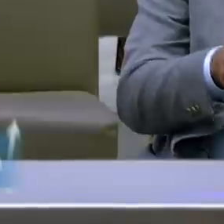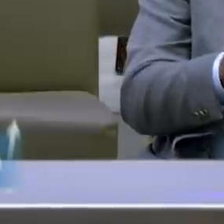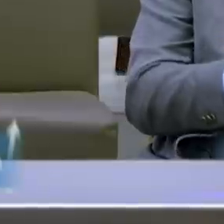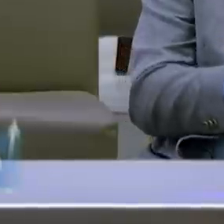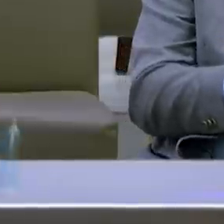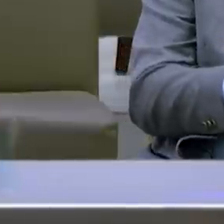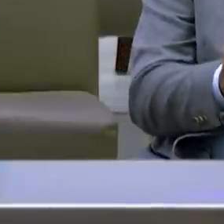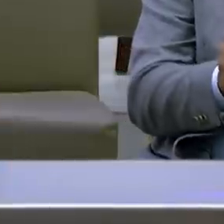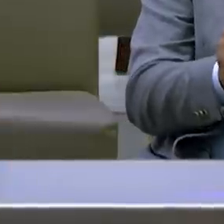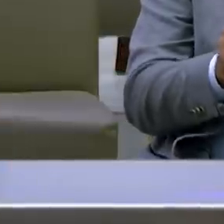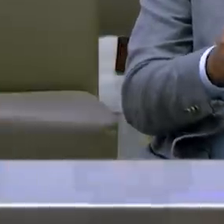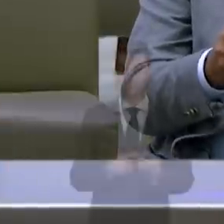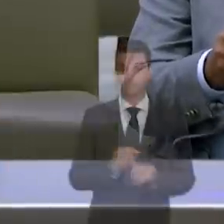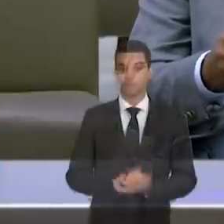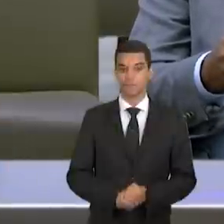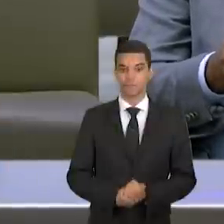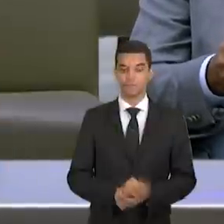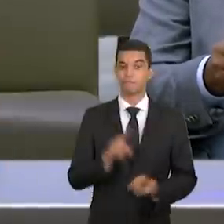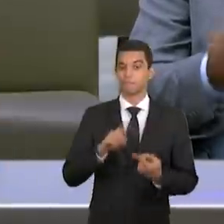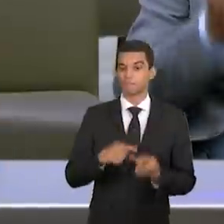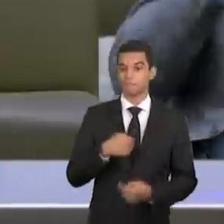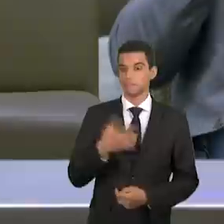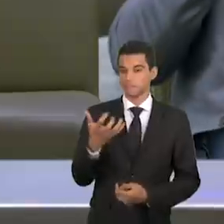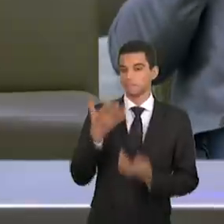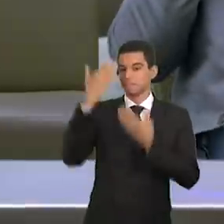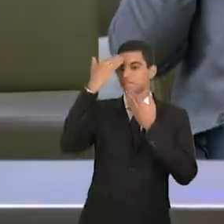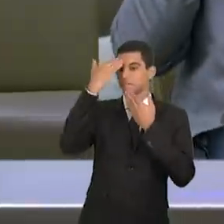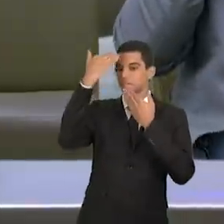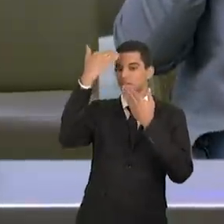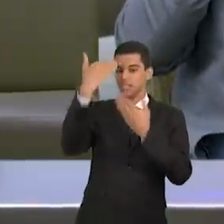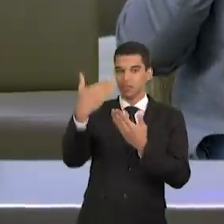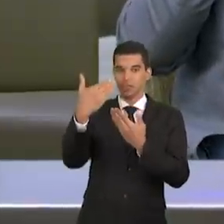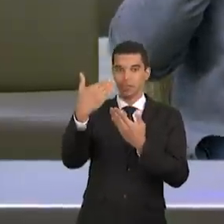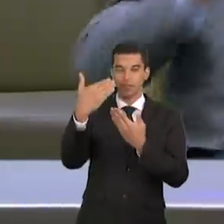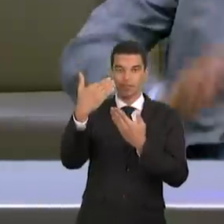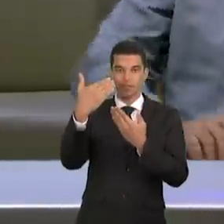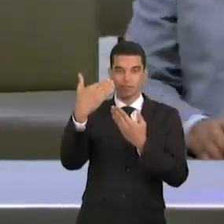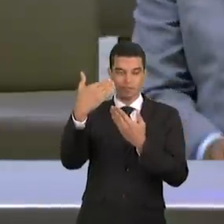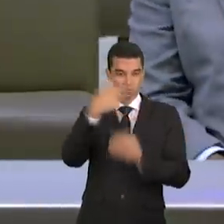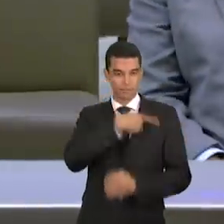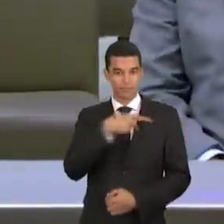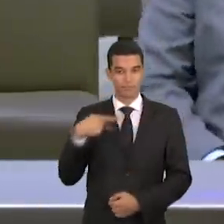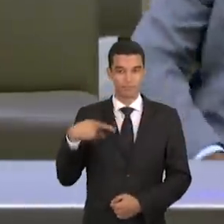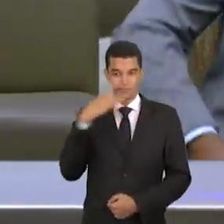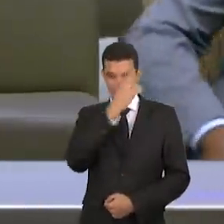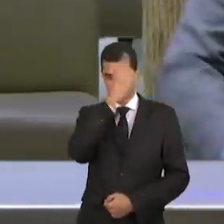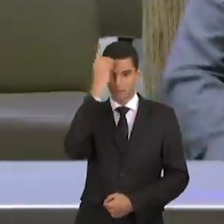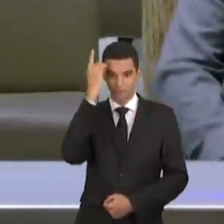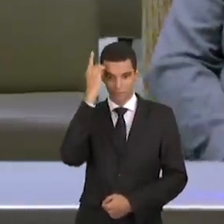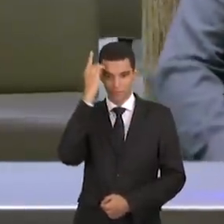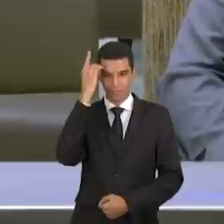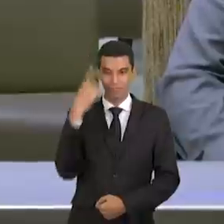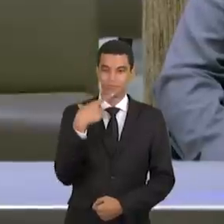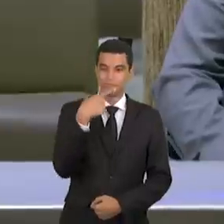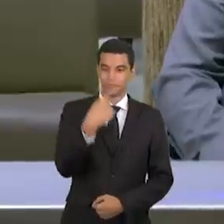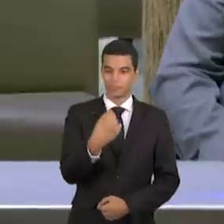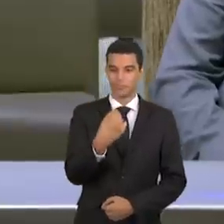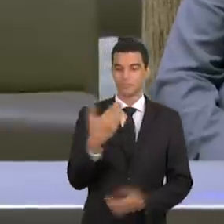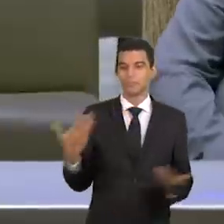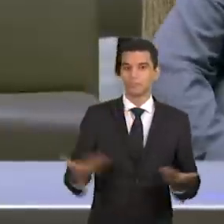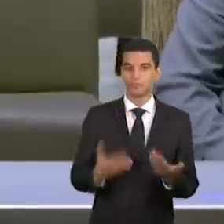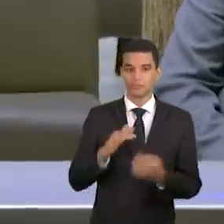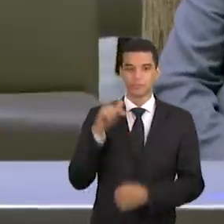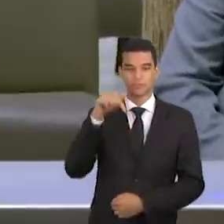nos escalado para ajudar aqui, cooperar, e a todos os jovens, parabéns por terem